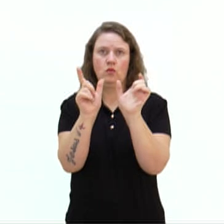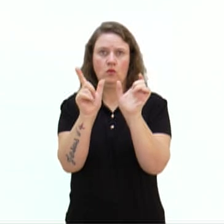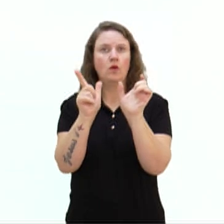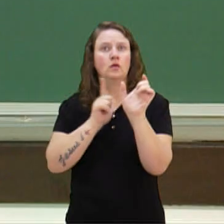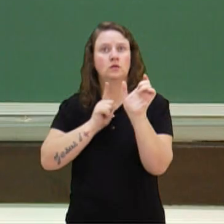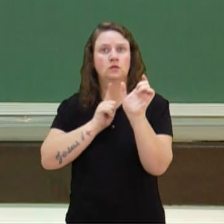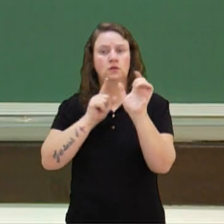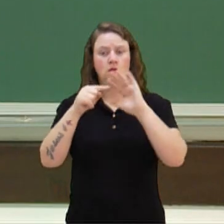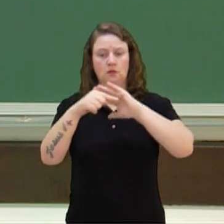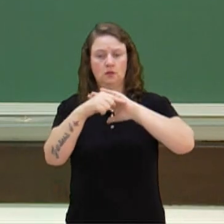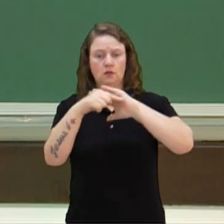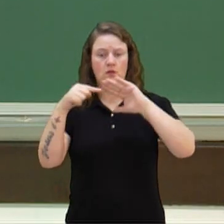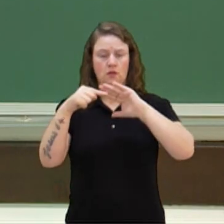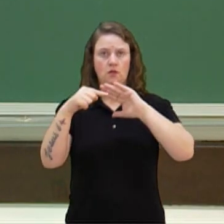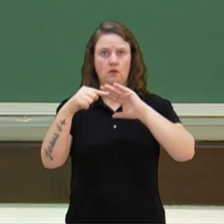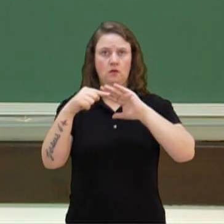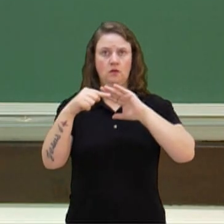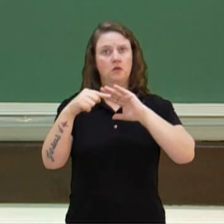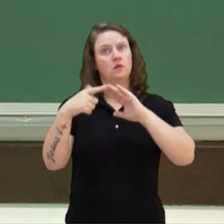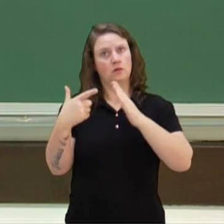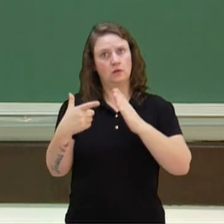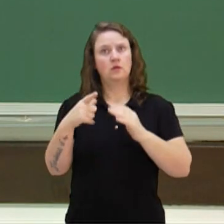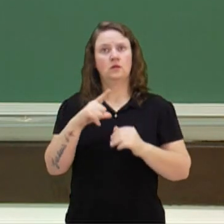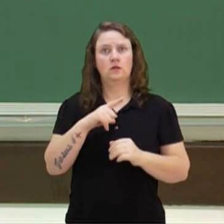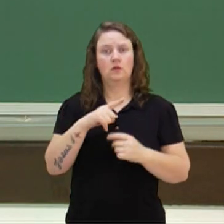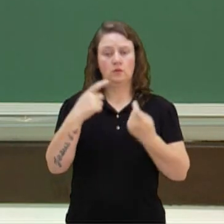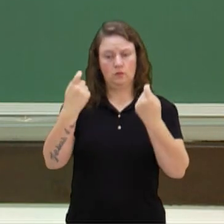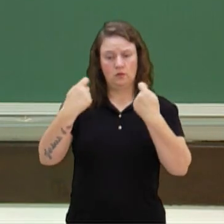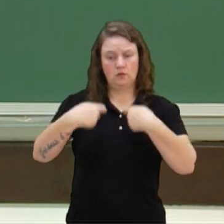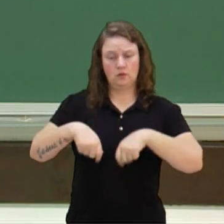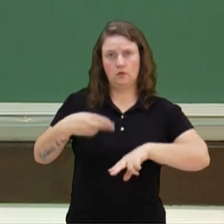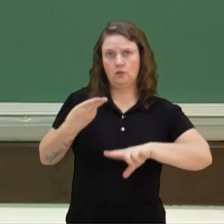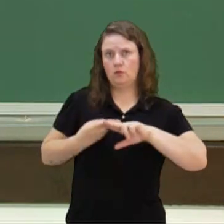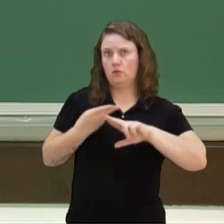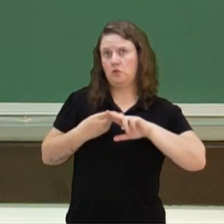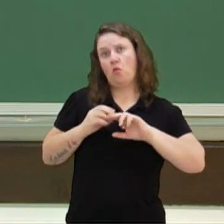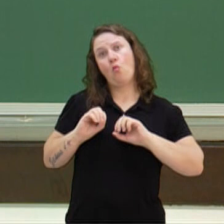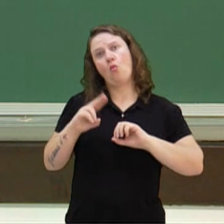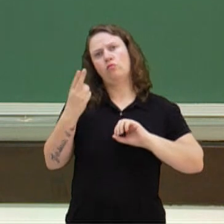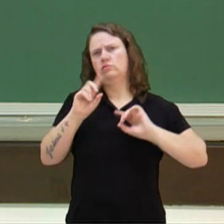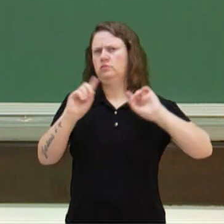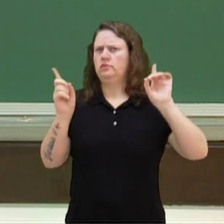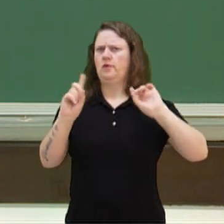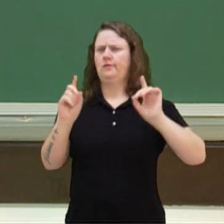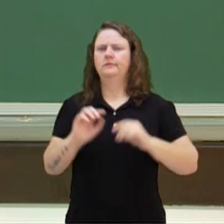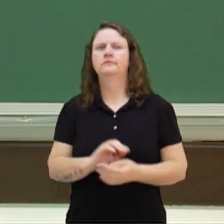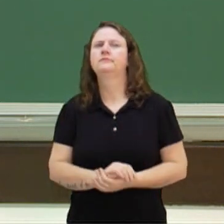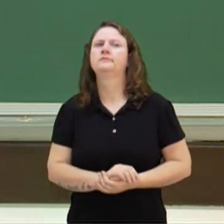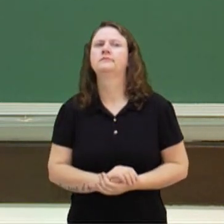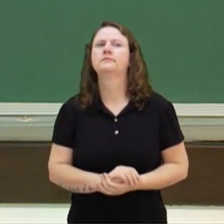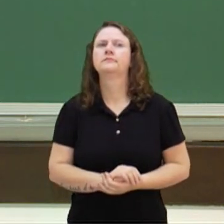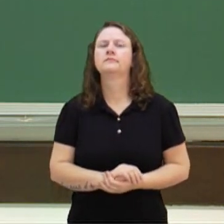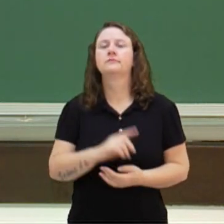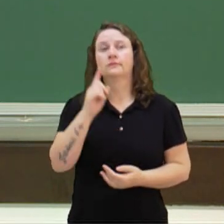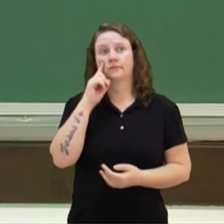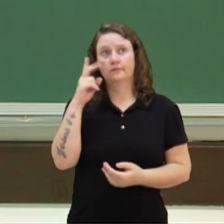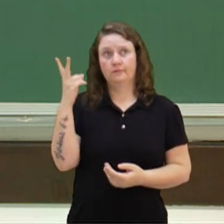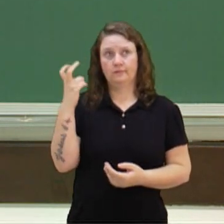formar palavras, né, outras palavras, precisam ou não do hífen. Então, vamos lá. O que vocês